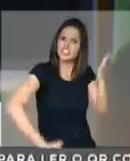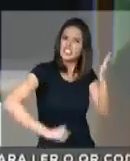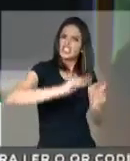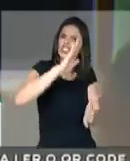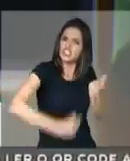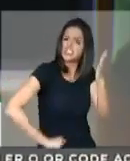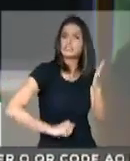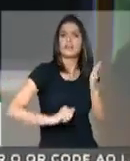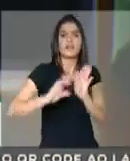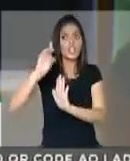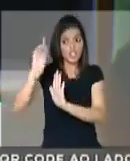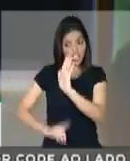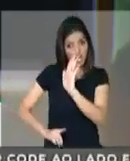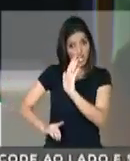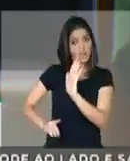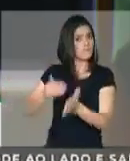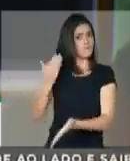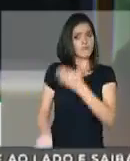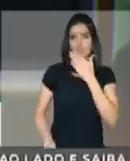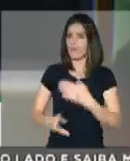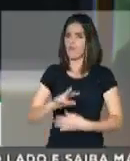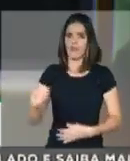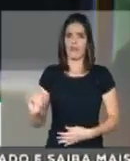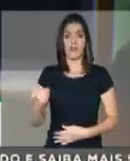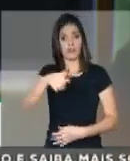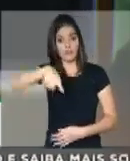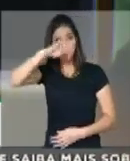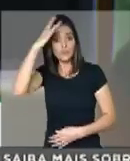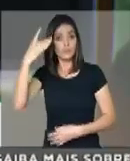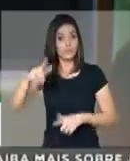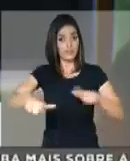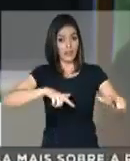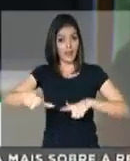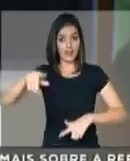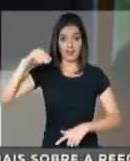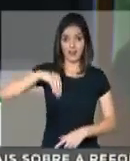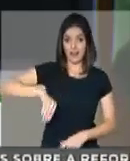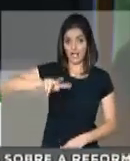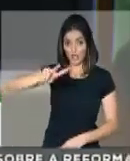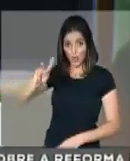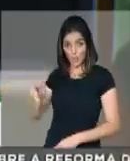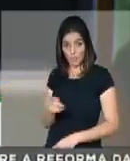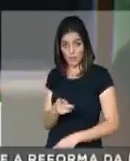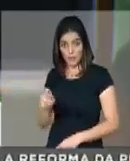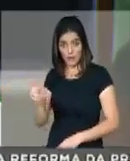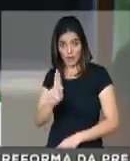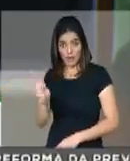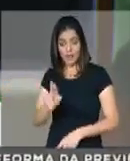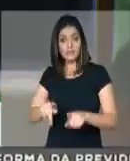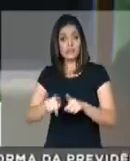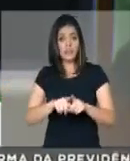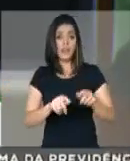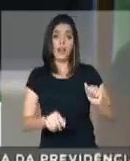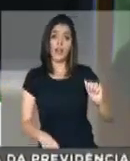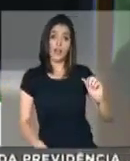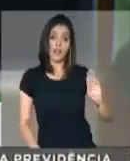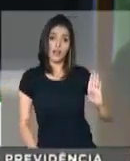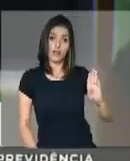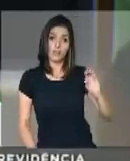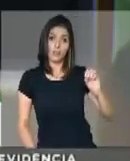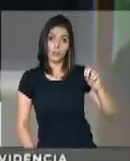retira direito do trabalhador que ganha R$2.000 até o abono salarial,